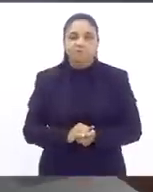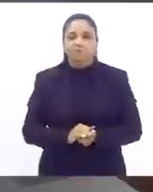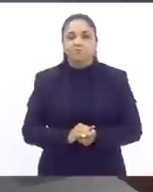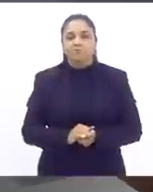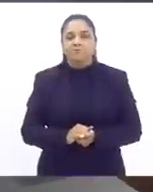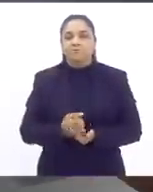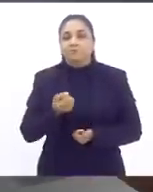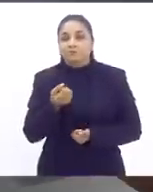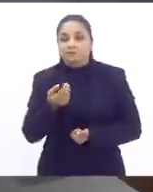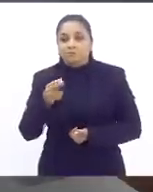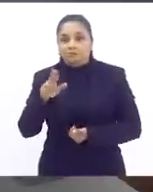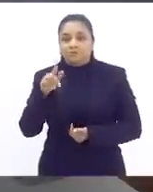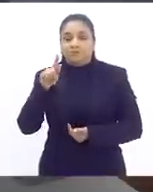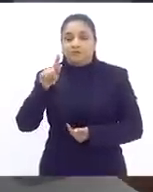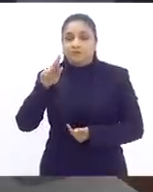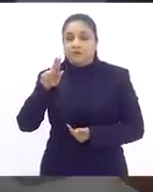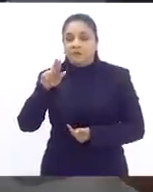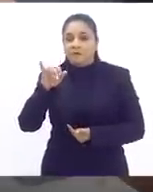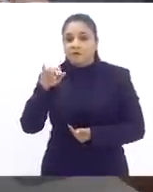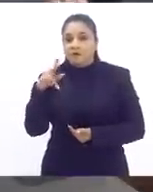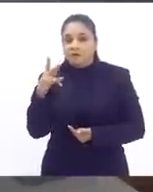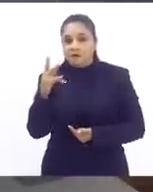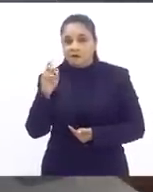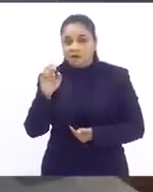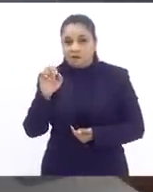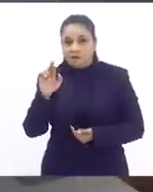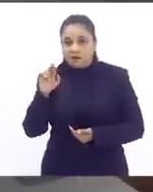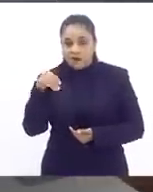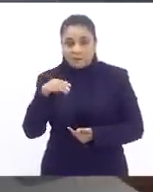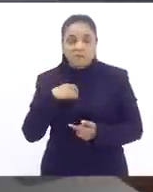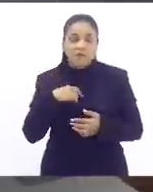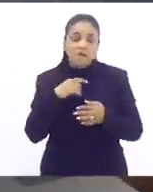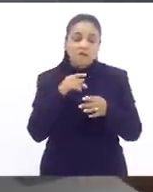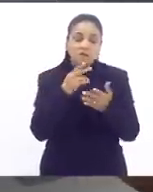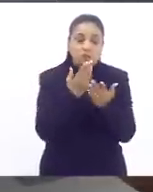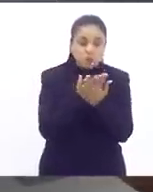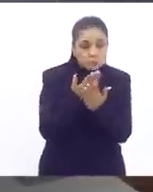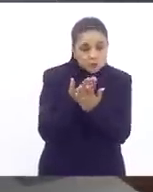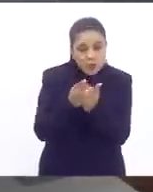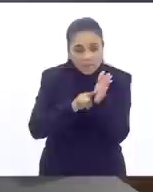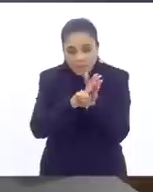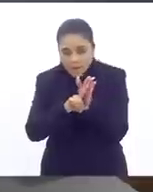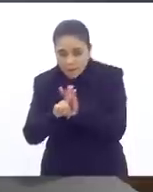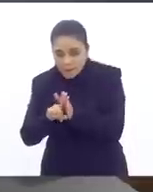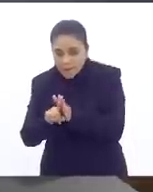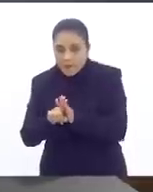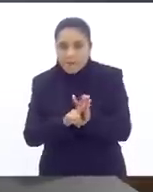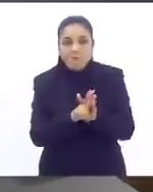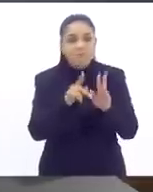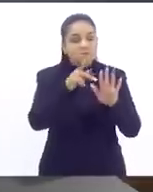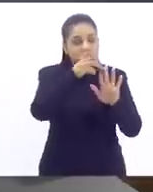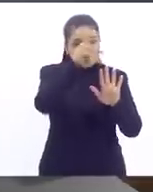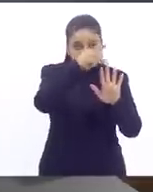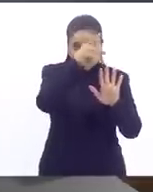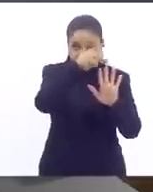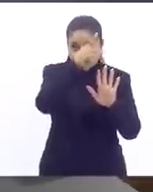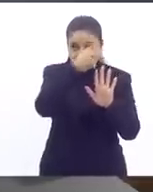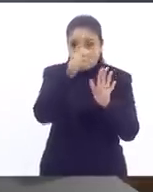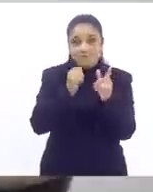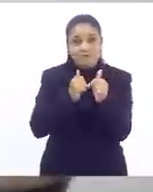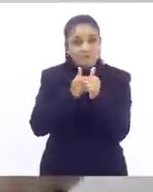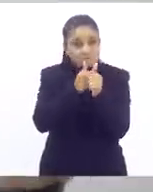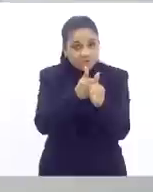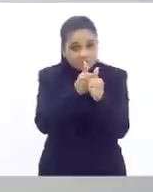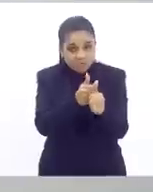Guilherme a gente tem que ver o caso ao caso seguir o parecer se esparecer permite que seja feito alguma coisa diferente